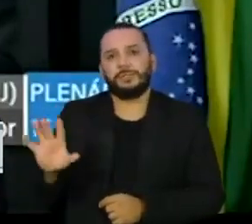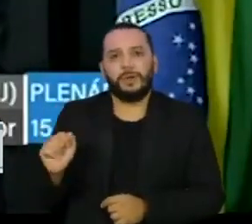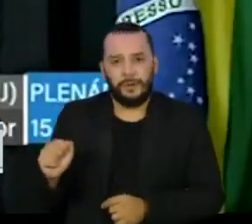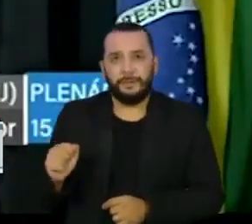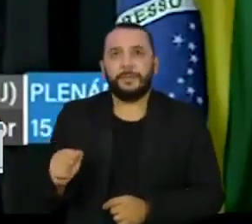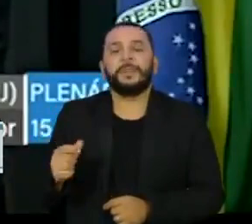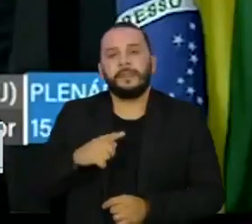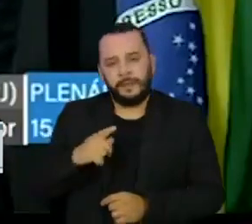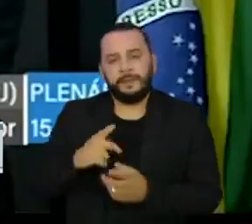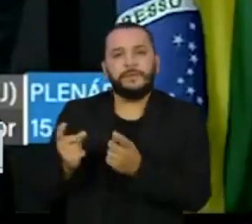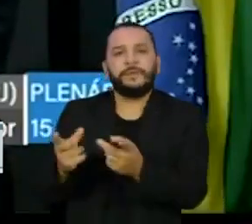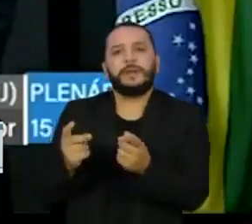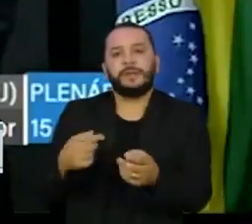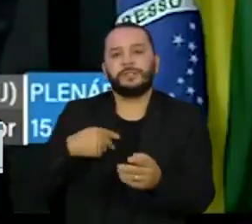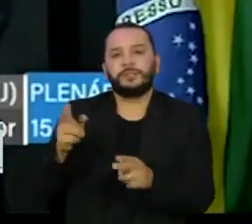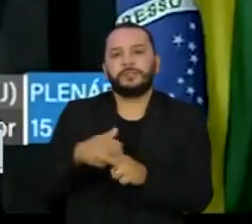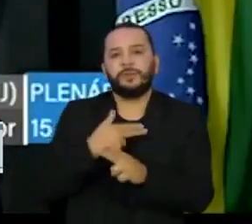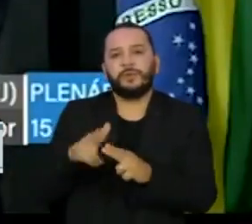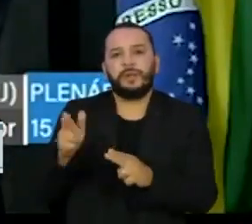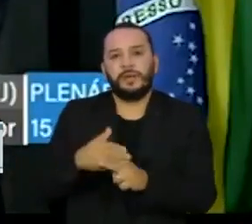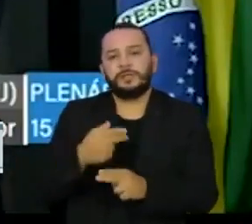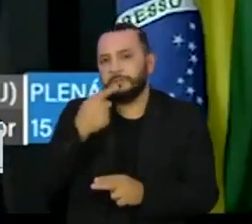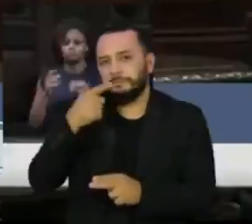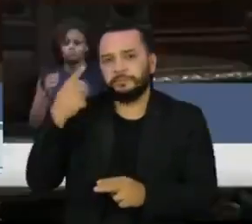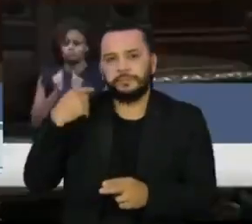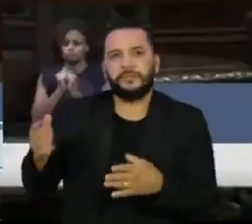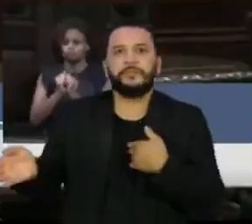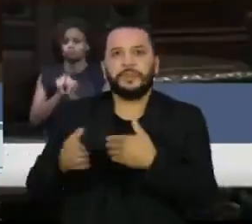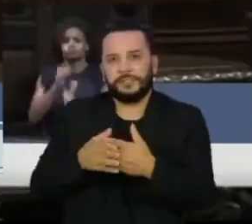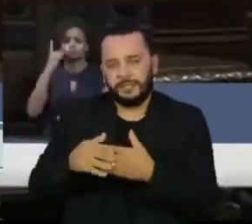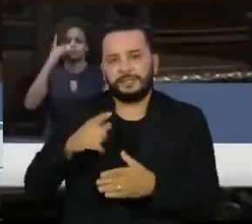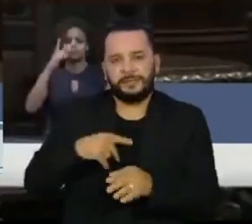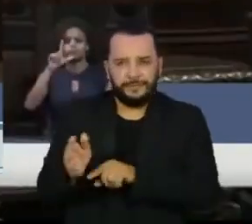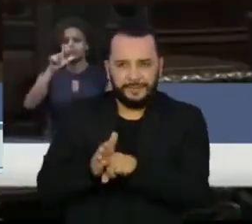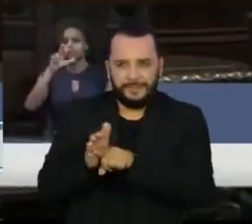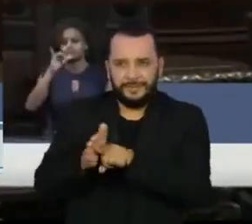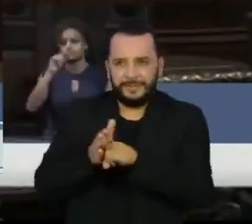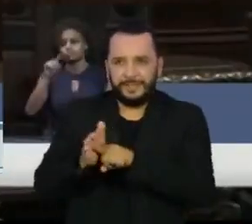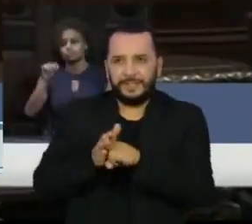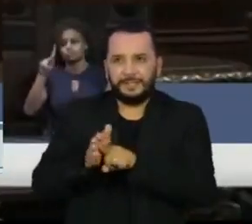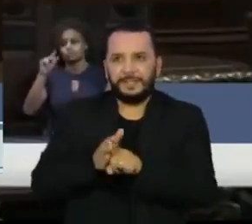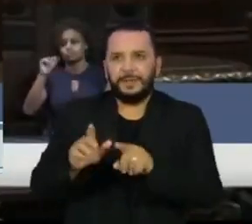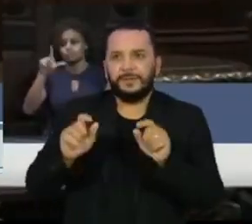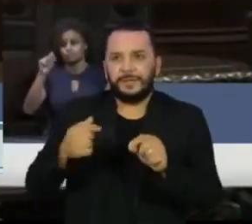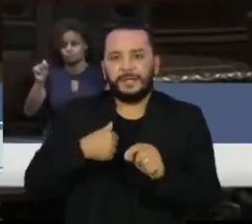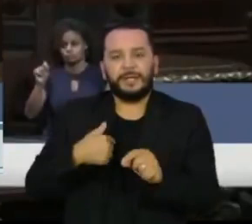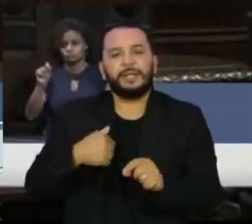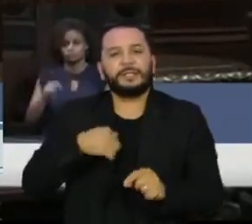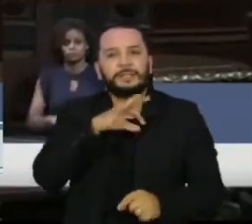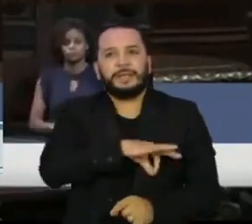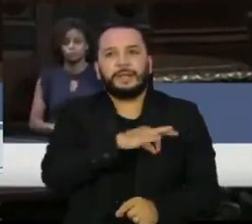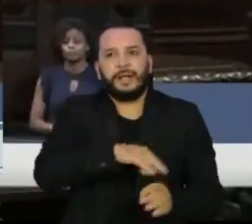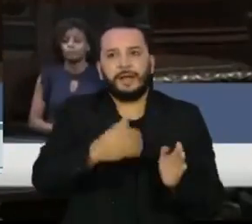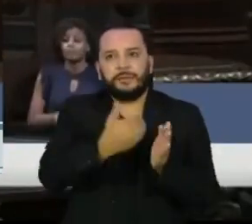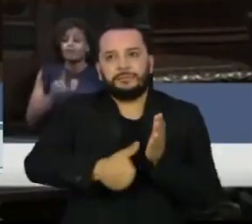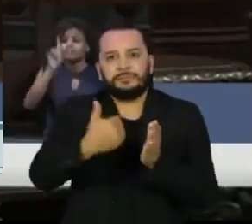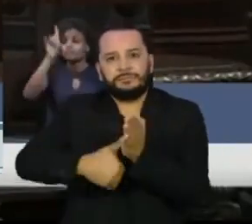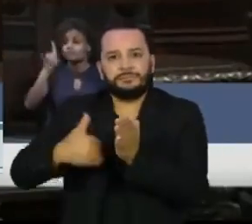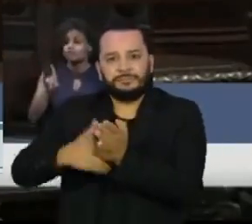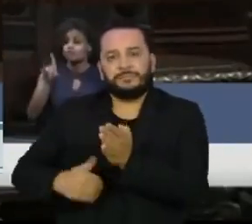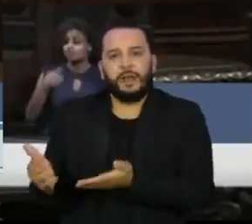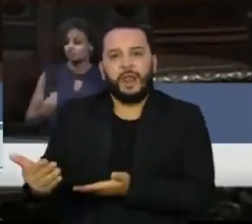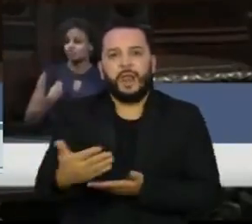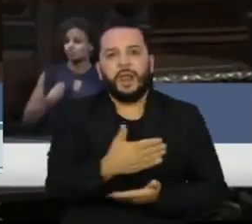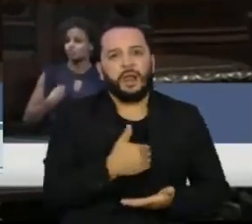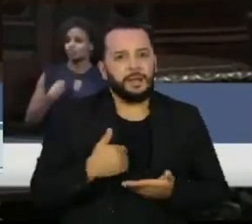incluindo a loja de chocolates recentemente fechada e que apareceu nas investigações do caso das rachadinhos na Assembleia